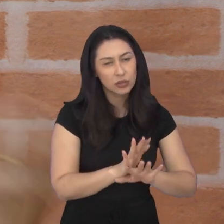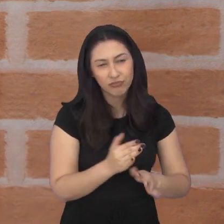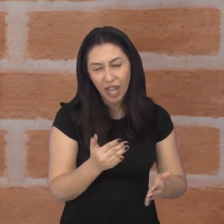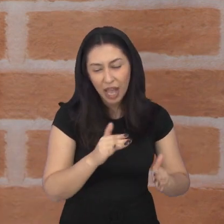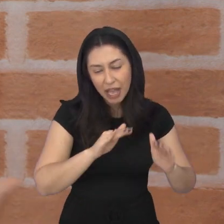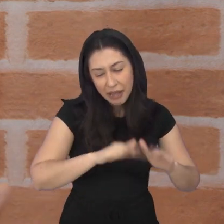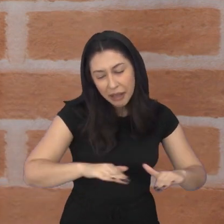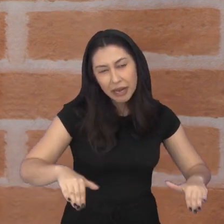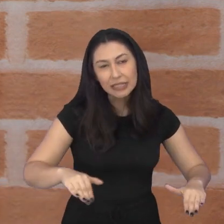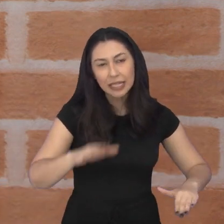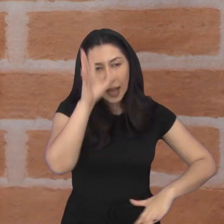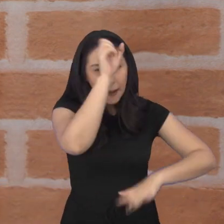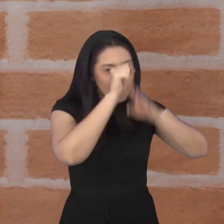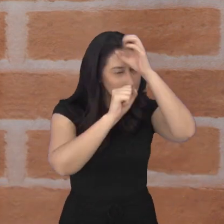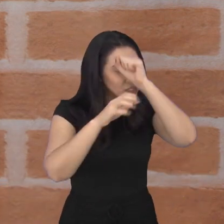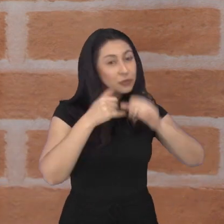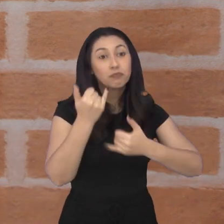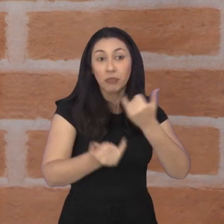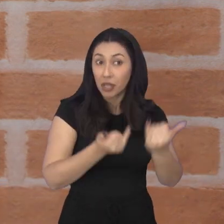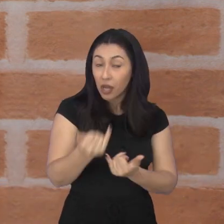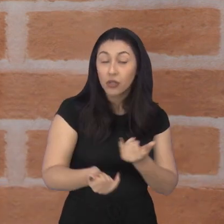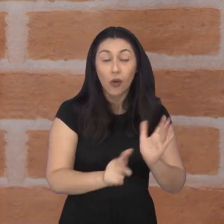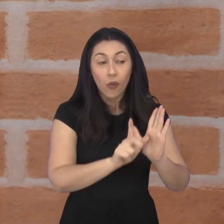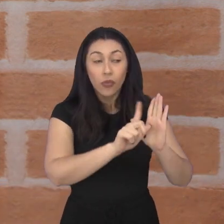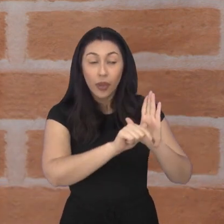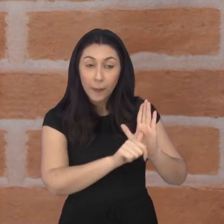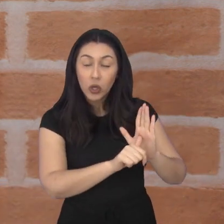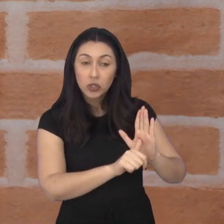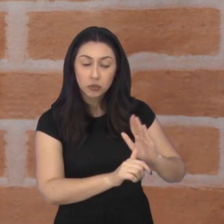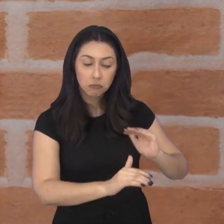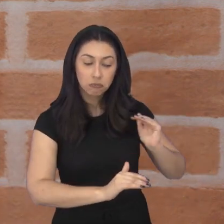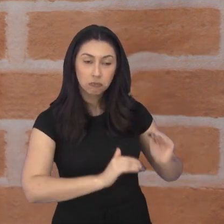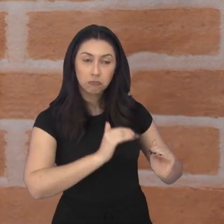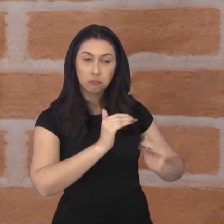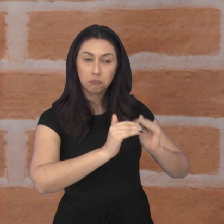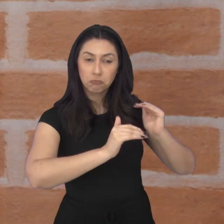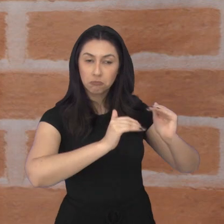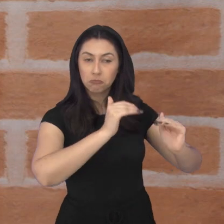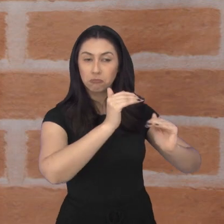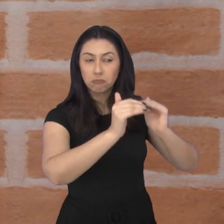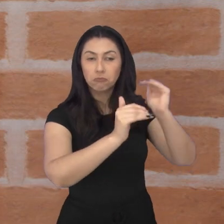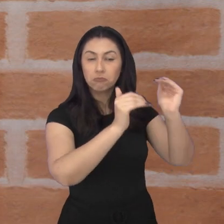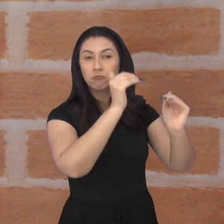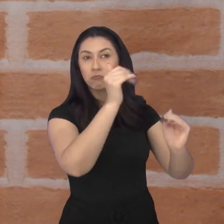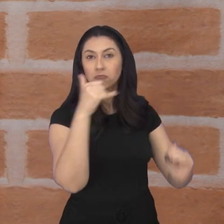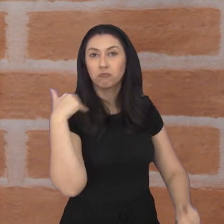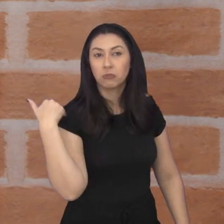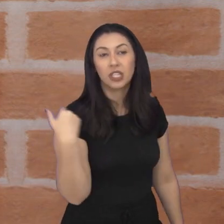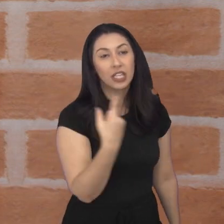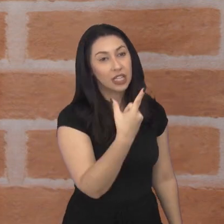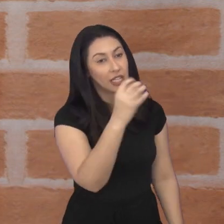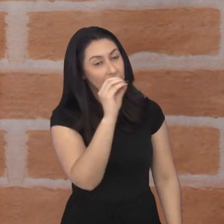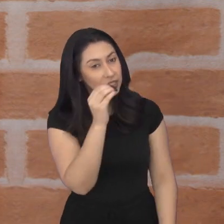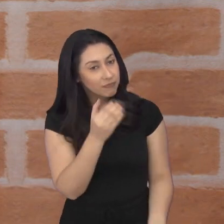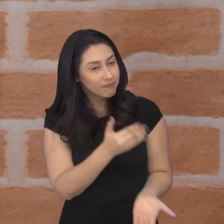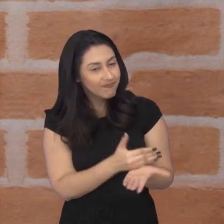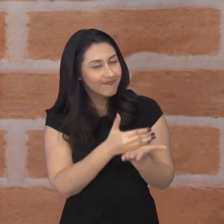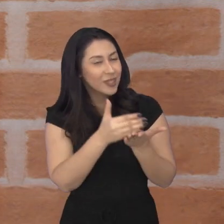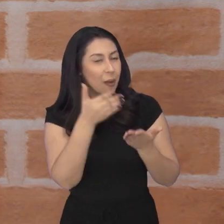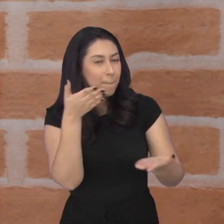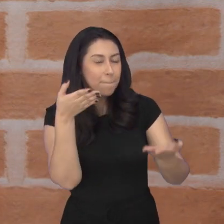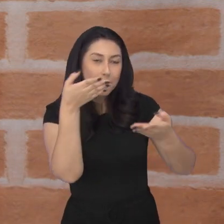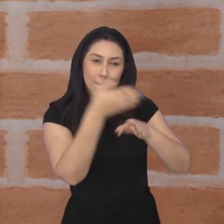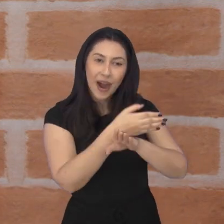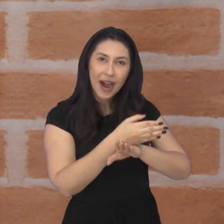criança, ser uma coisa gostosa, né. Aí eu fui para a associação e lá eu fui passando dos niveizinhos. E aí com 10 anos eu comecei a competir, a